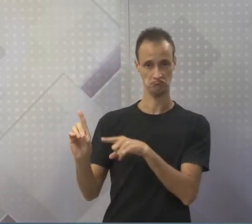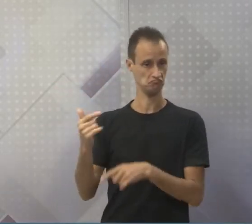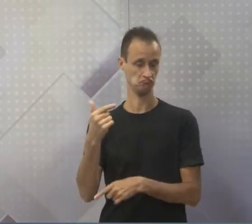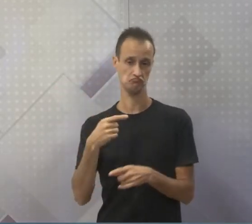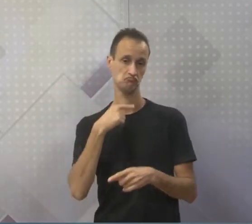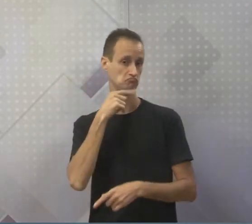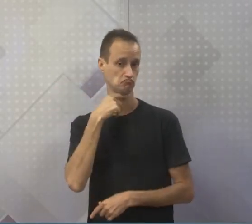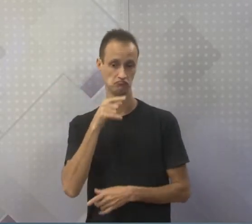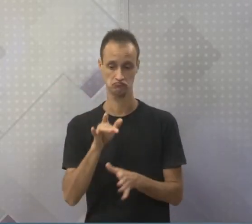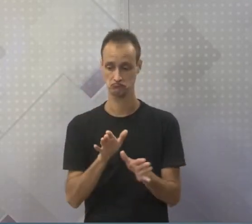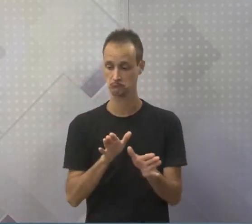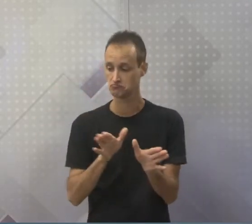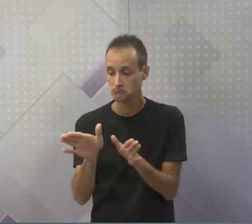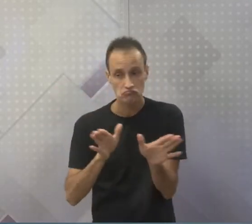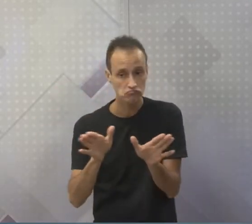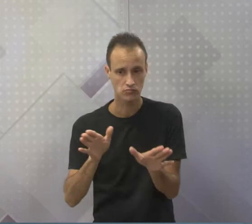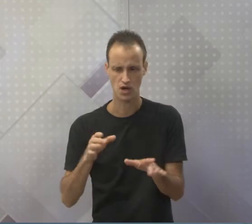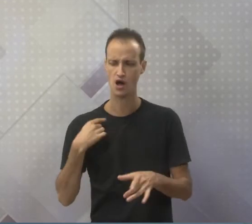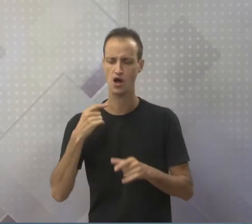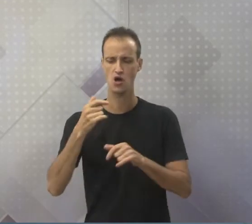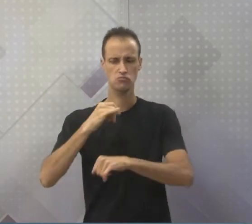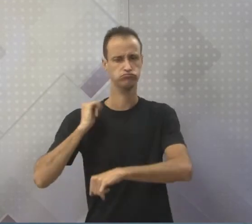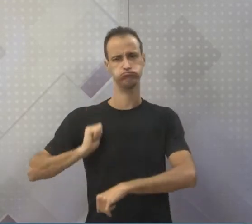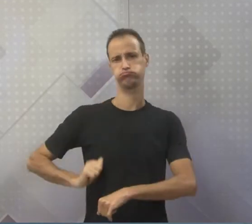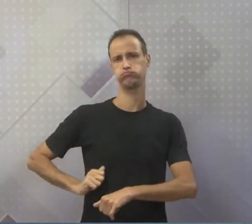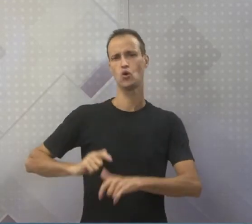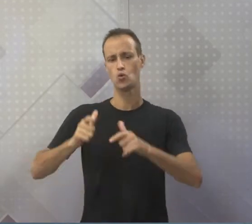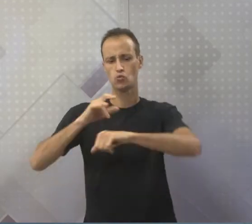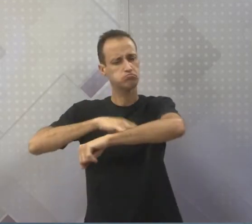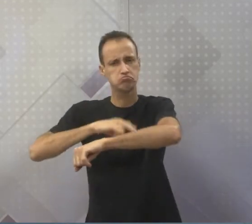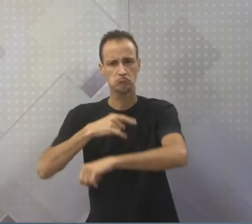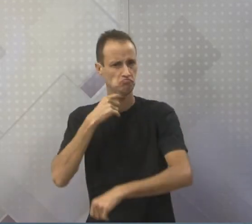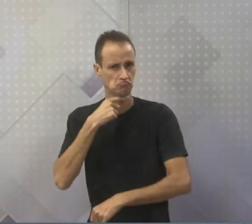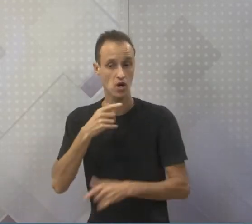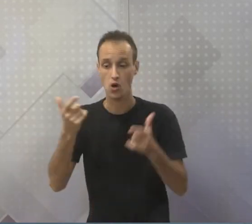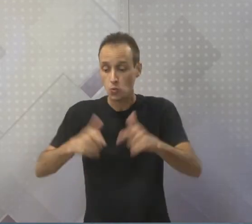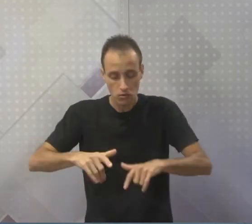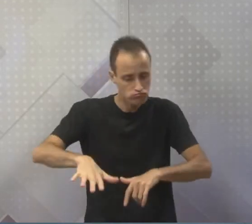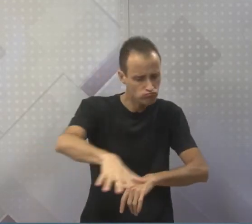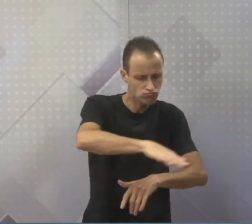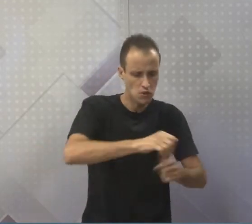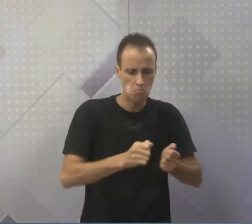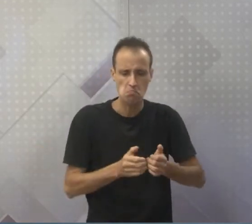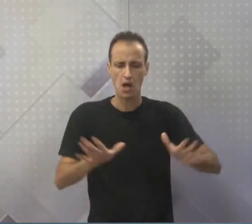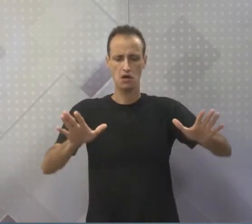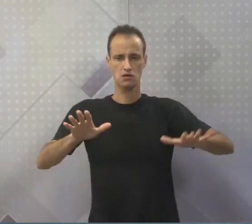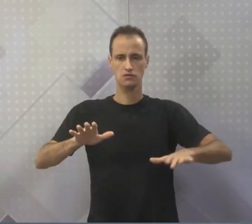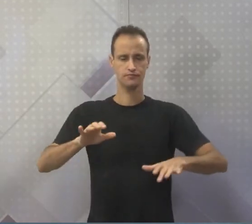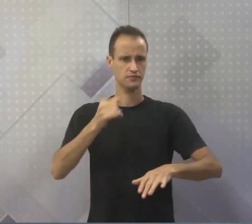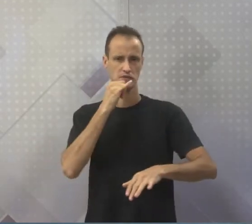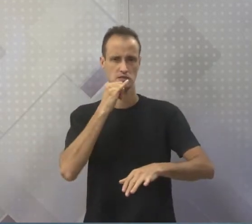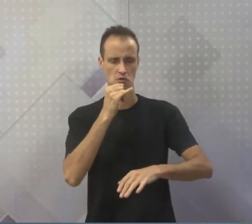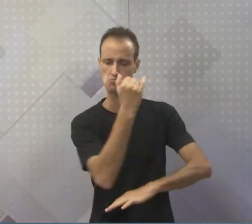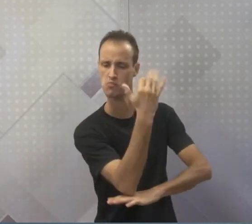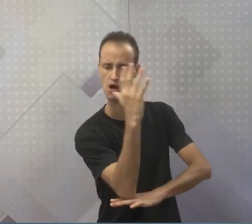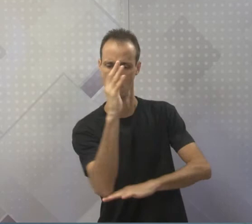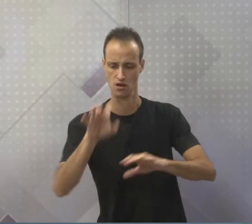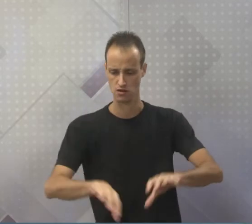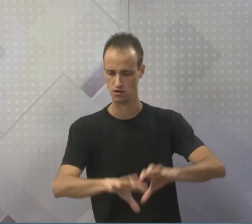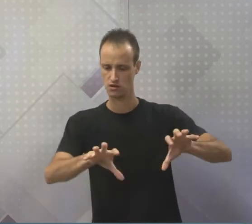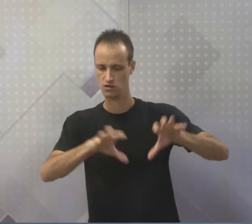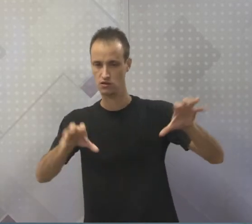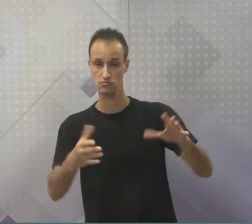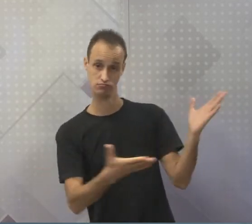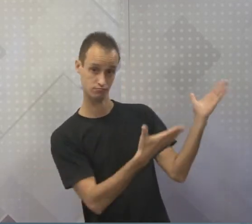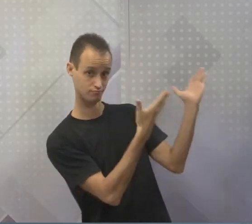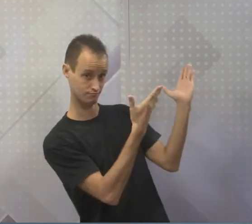rede sanitária, ela faça suas necessidades fisiológicas no ambiente, né? Lá no matinho que nem está no desenho,